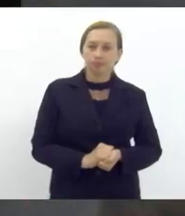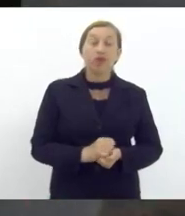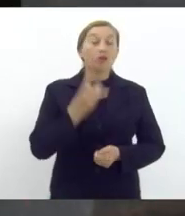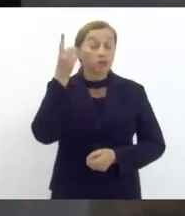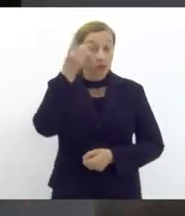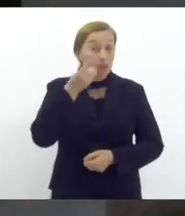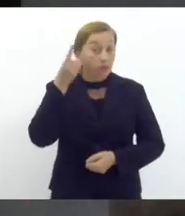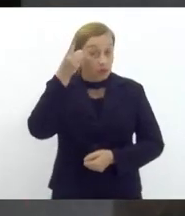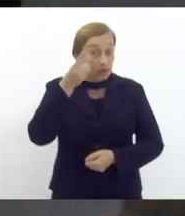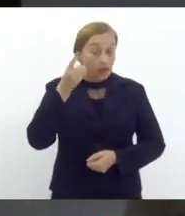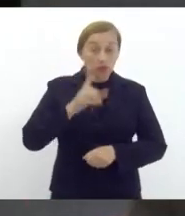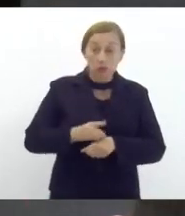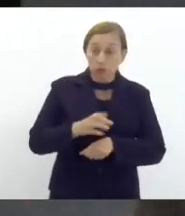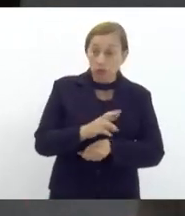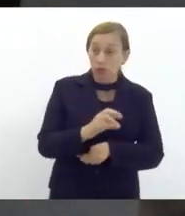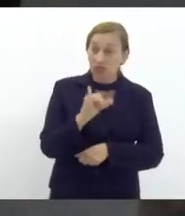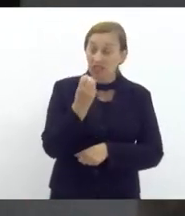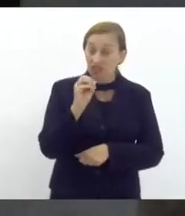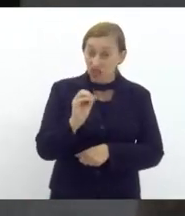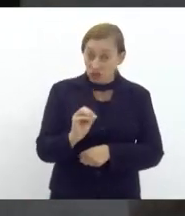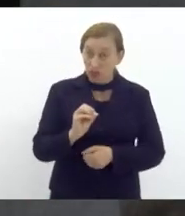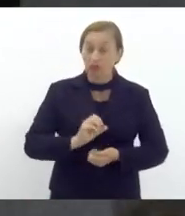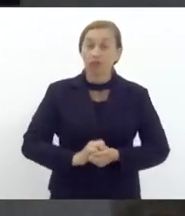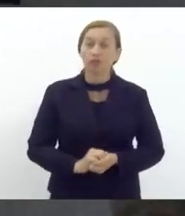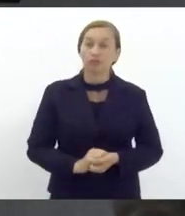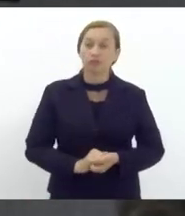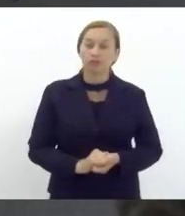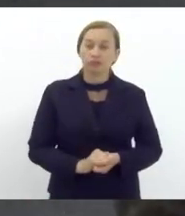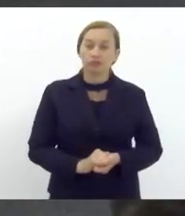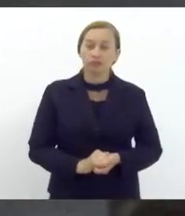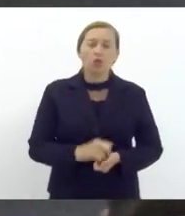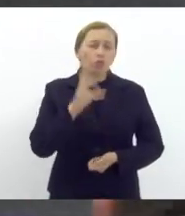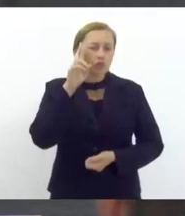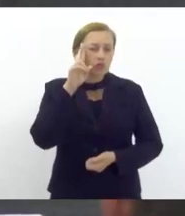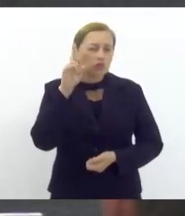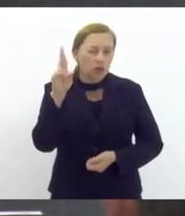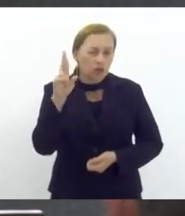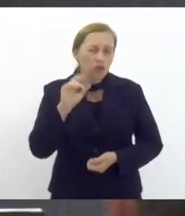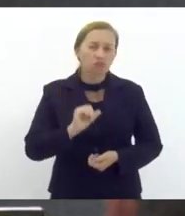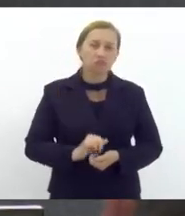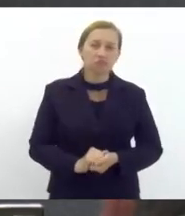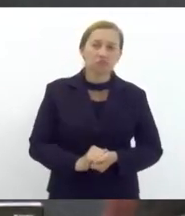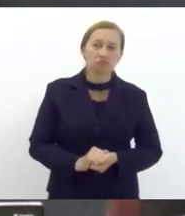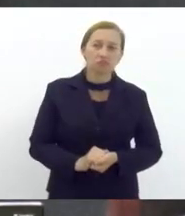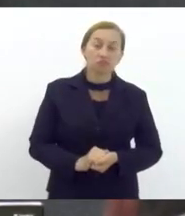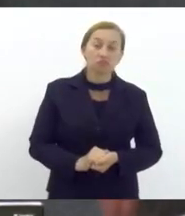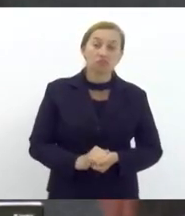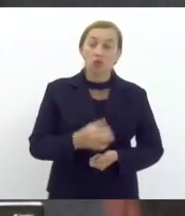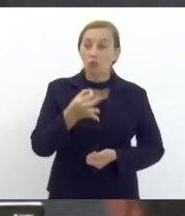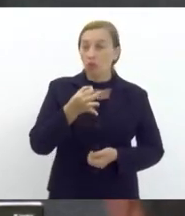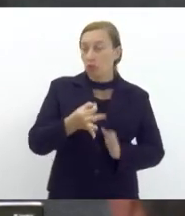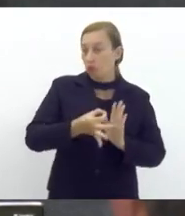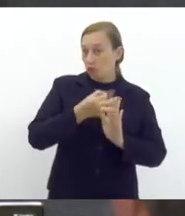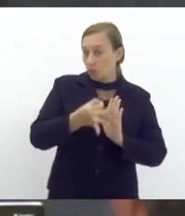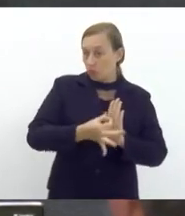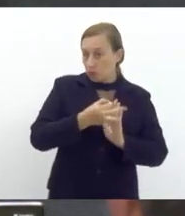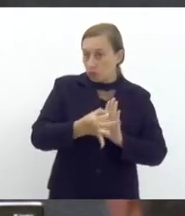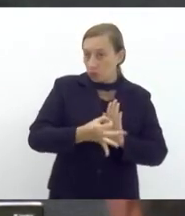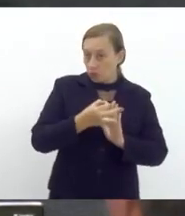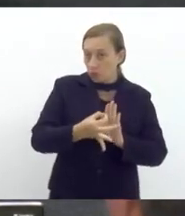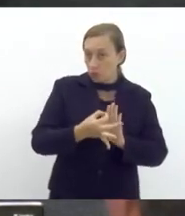o deputado Dr Serginho o senhor no seu parecer